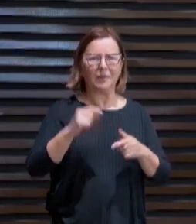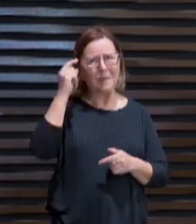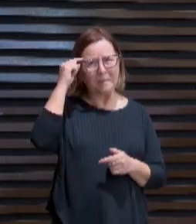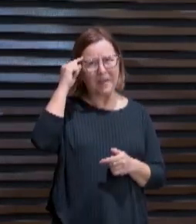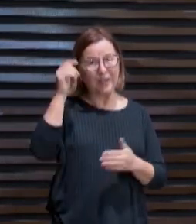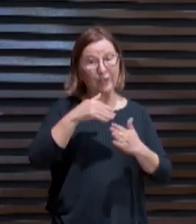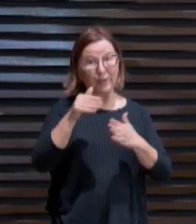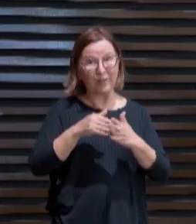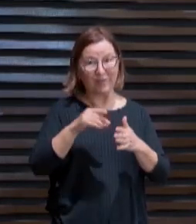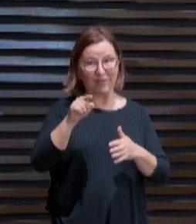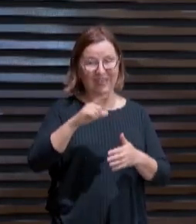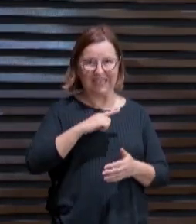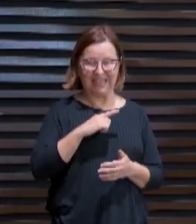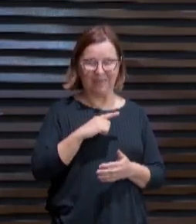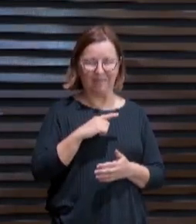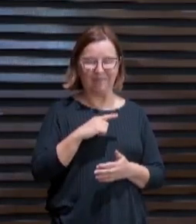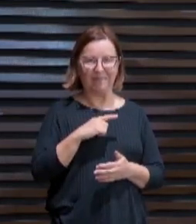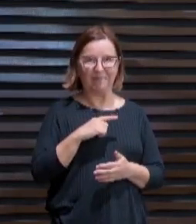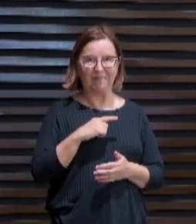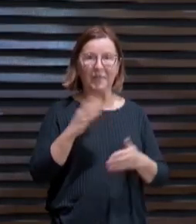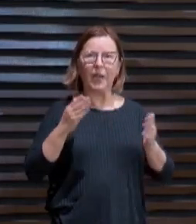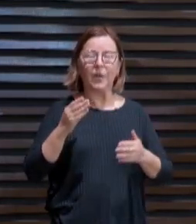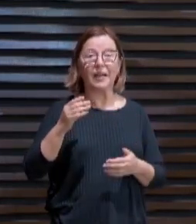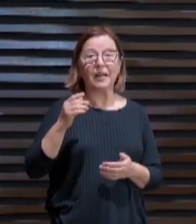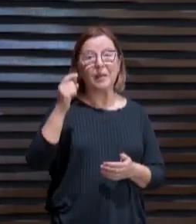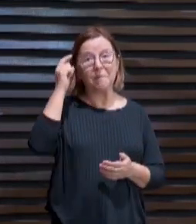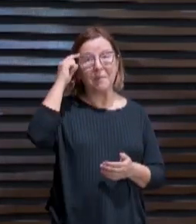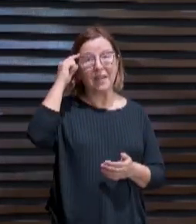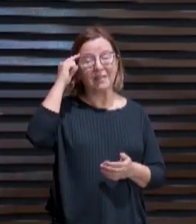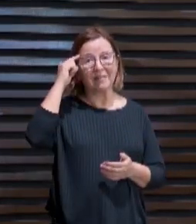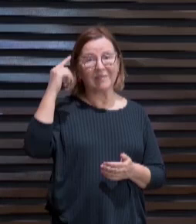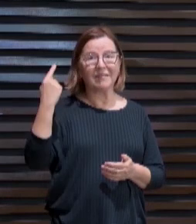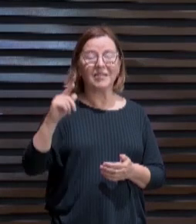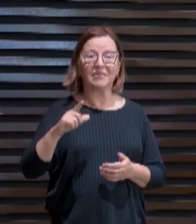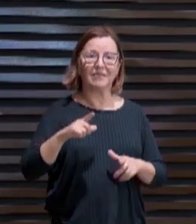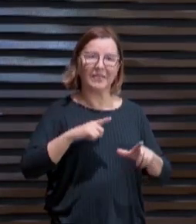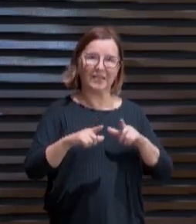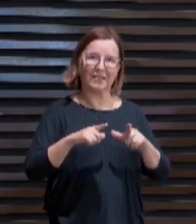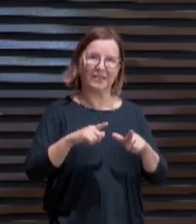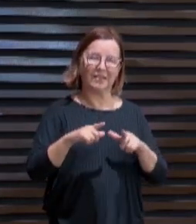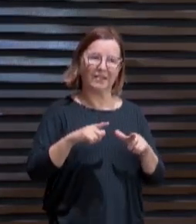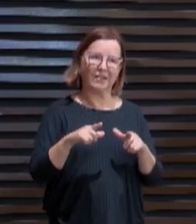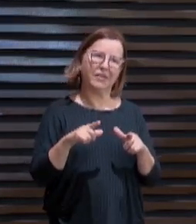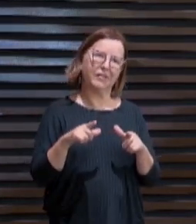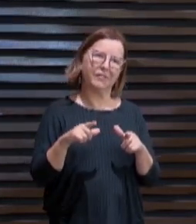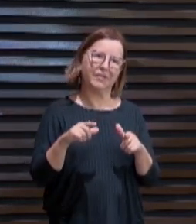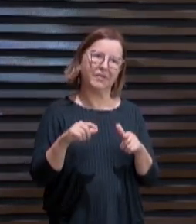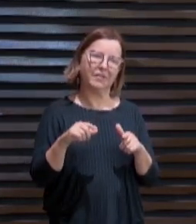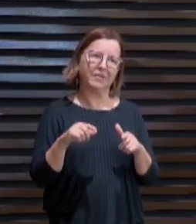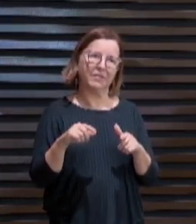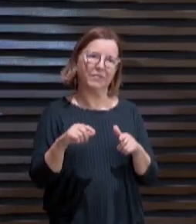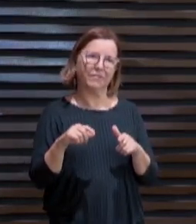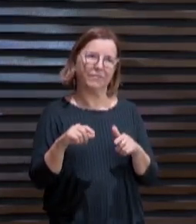você pense aí no trabalho que você teve, ou que as pessoas antes